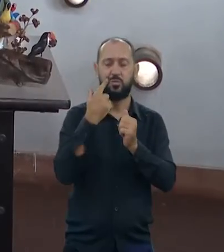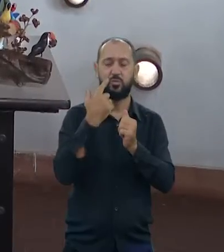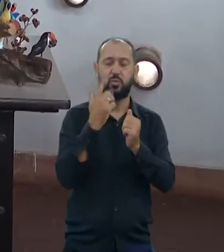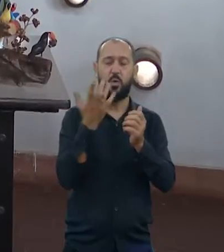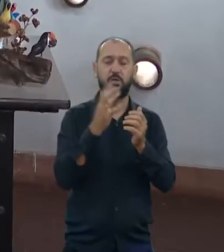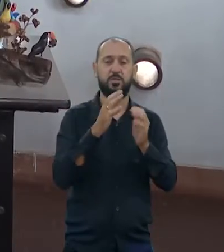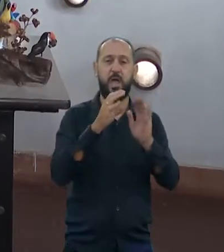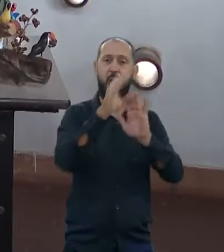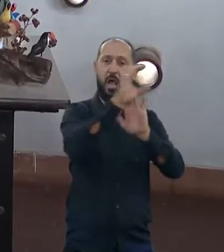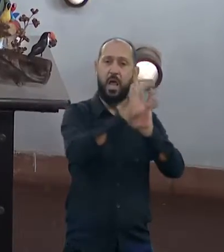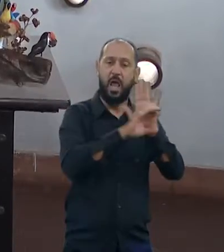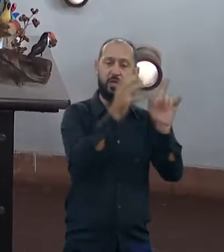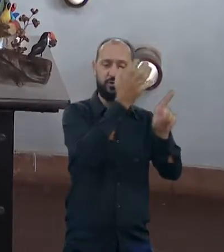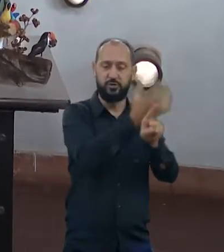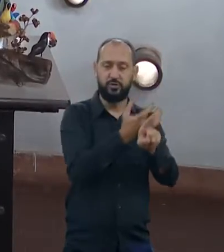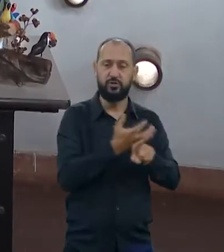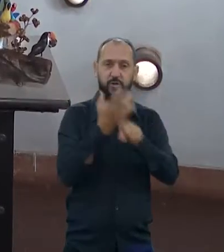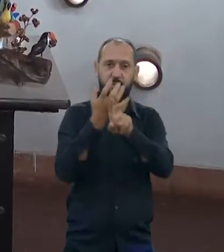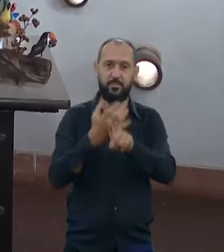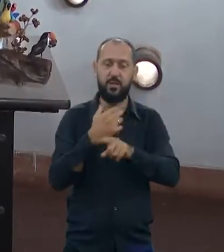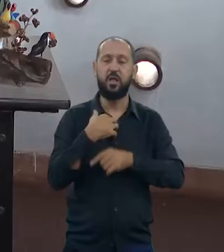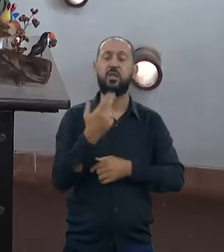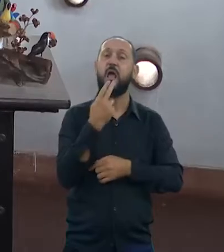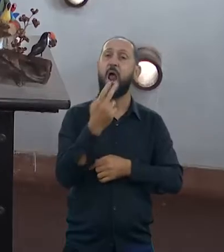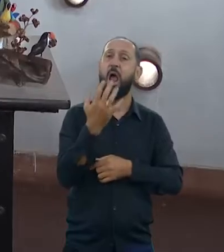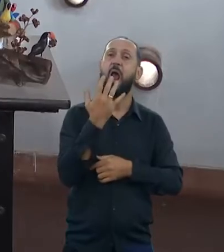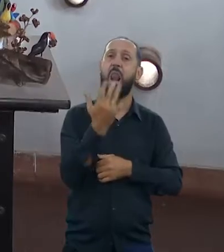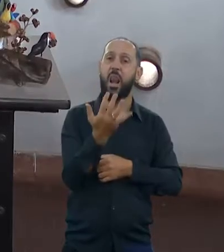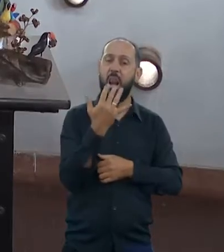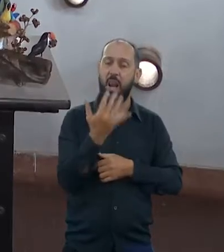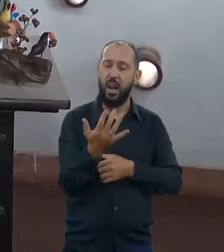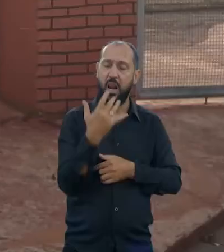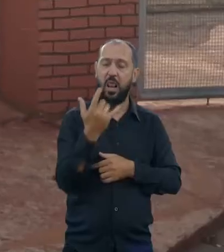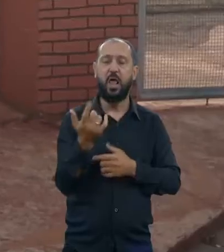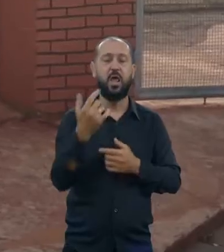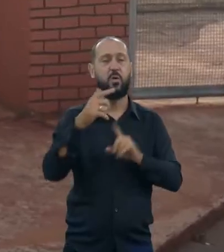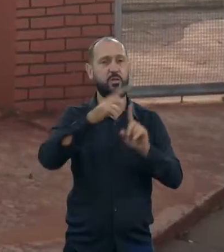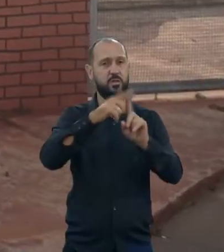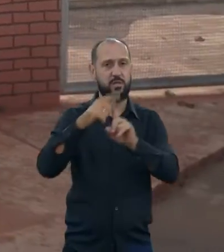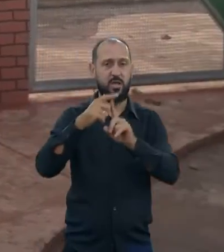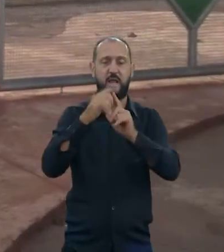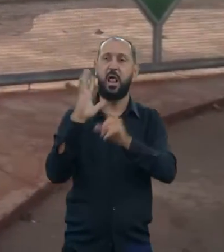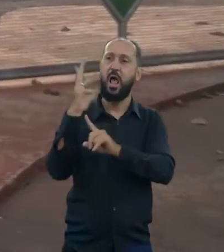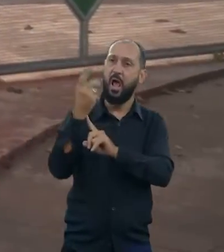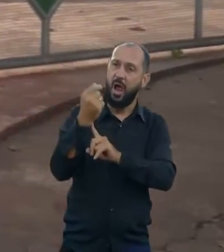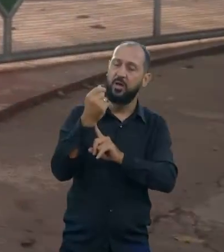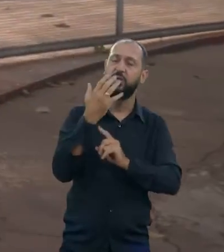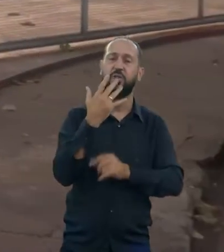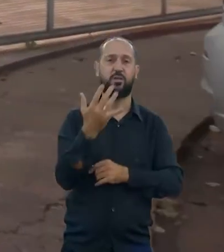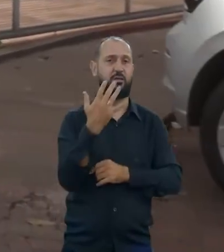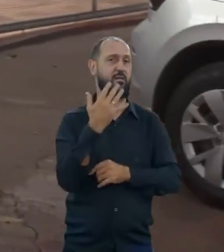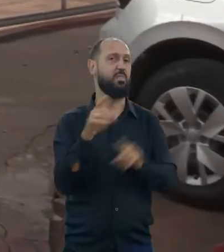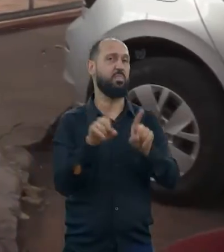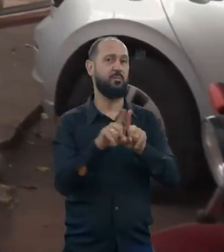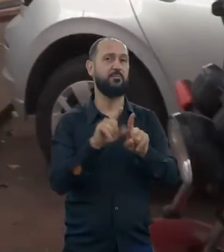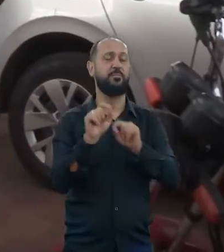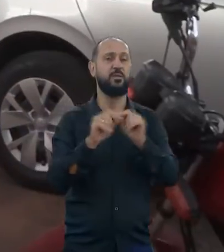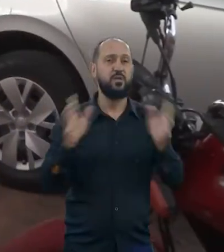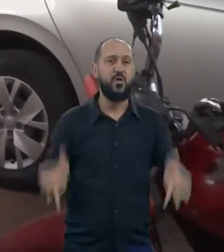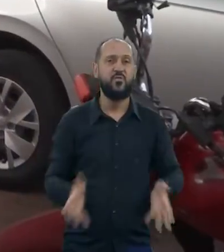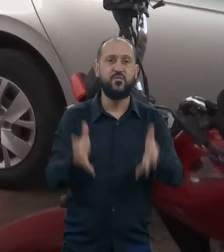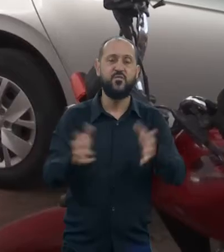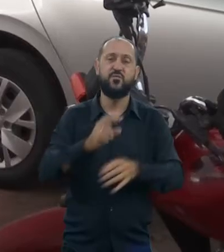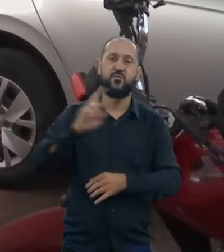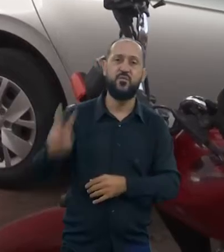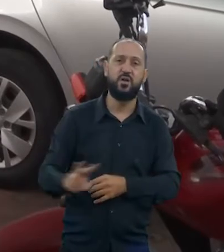grades curriculares no currículo da escola, a nossa língua terena, a nossa arte terena também, que é muito importante ter esse